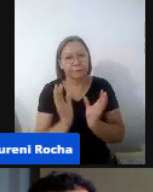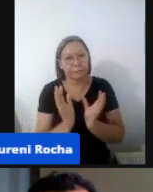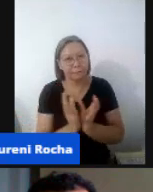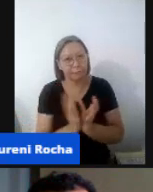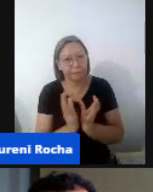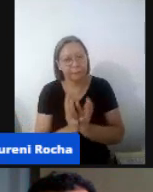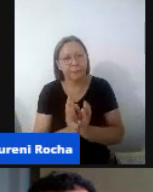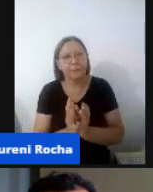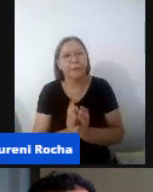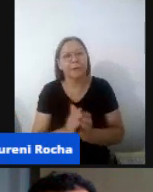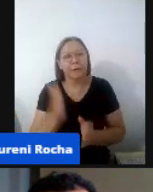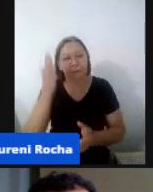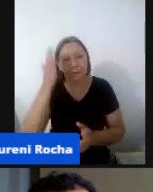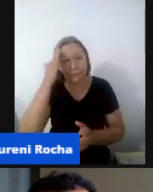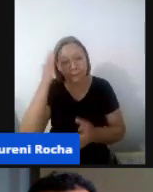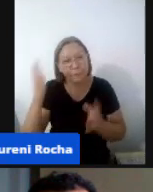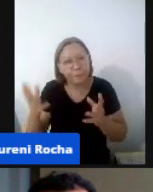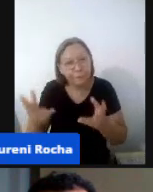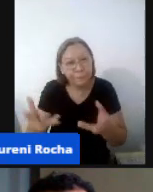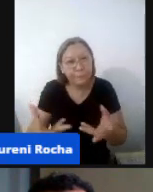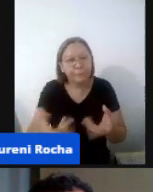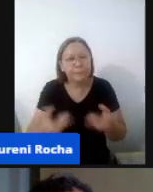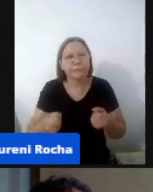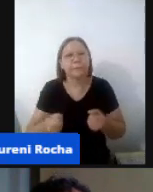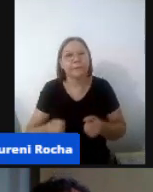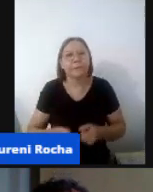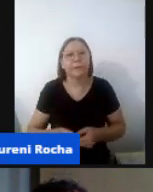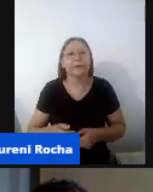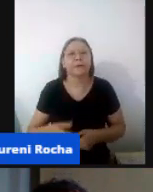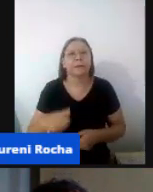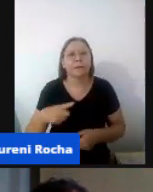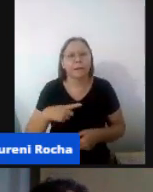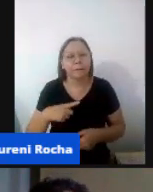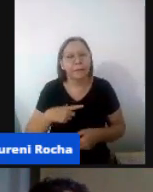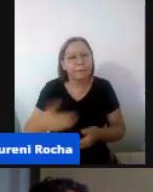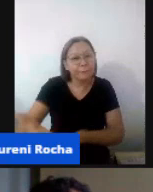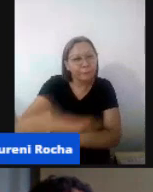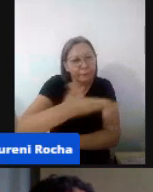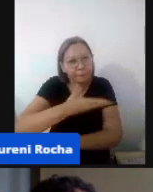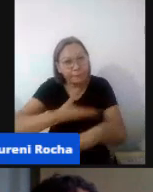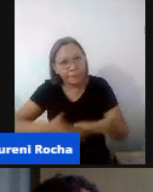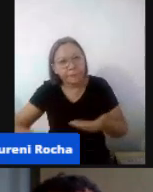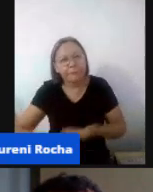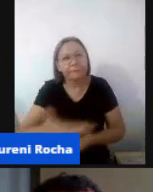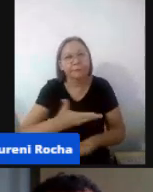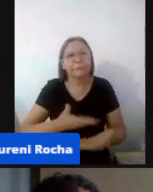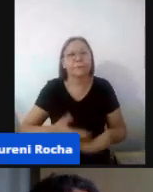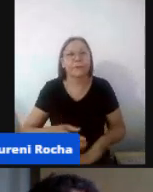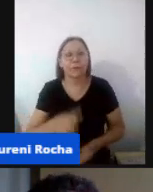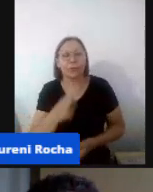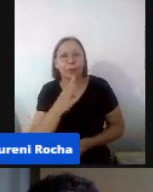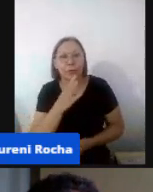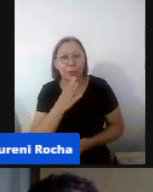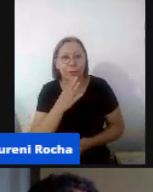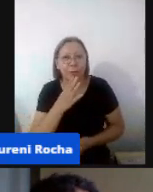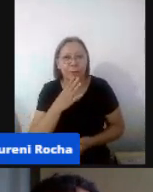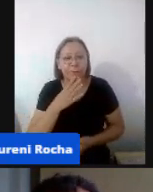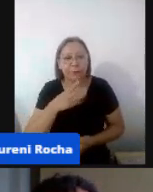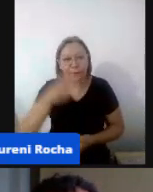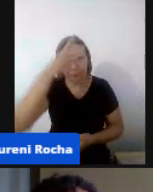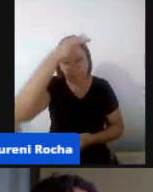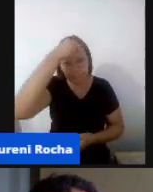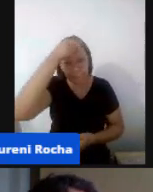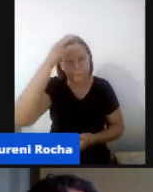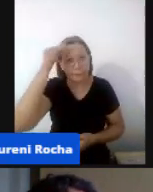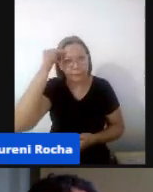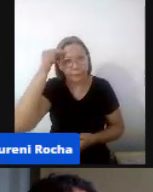potencial que o senhor tem e a possibilidade de contribuir conosco e com a construção do conhecimento na rede municipal de ensino. E